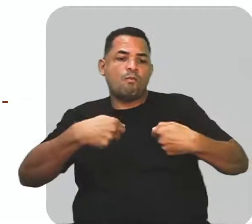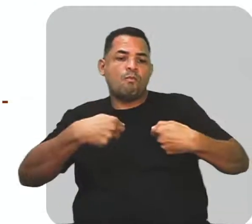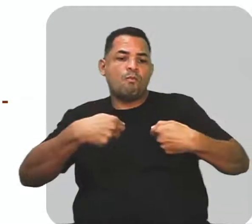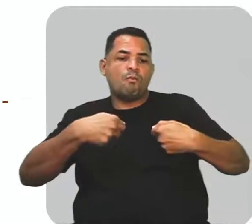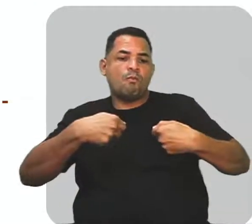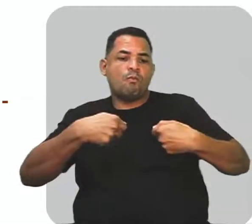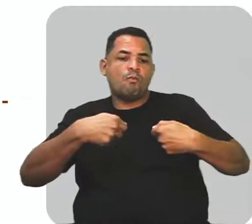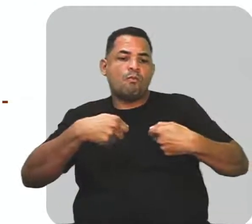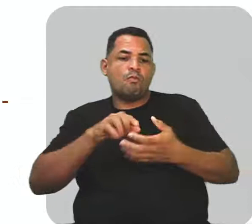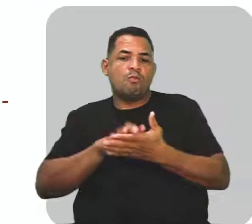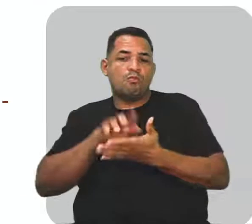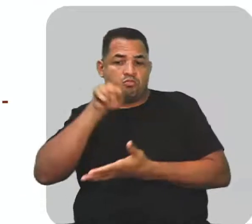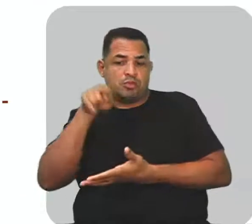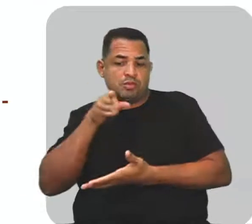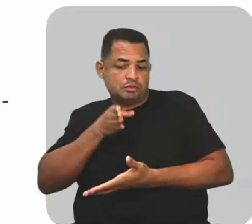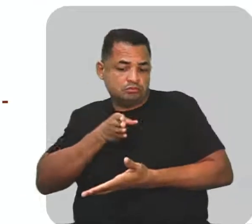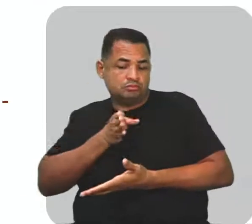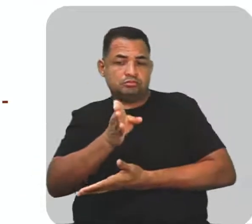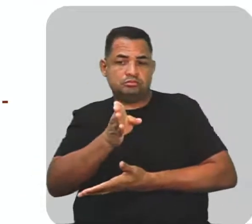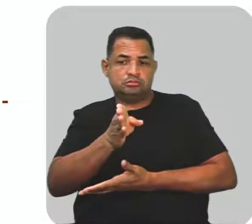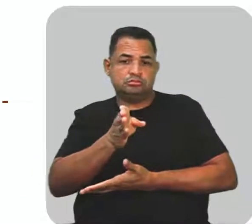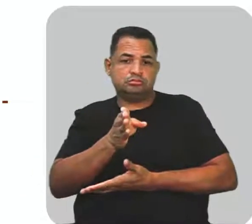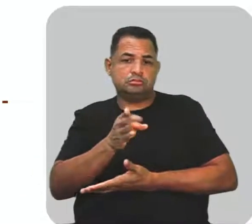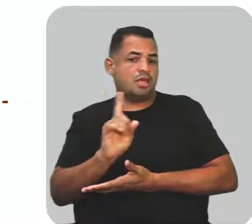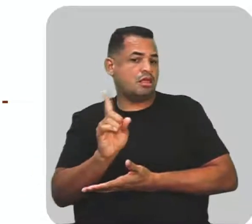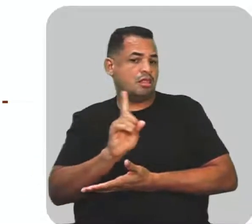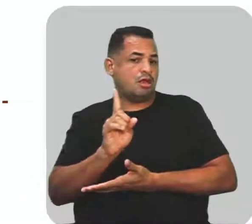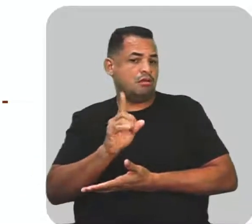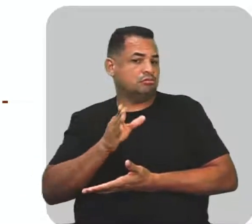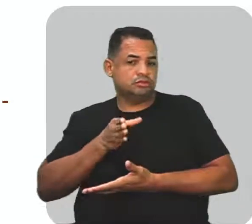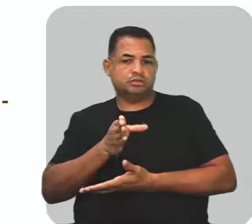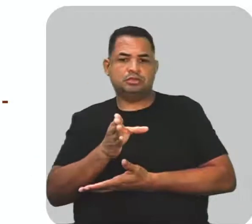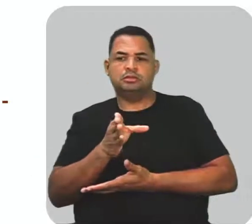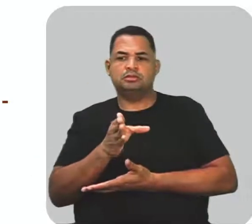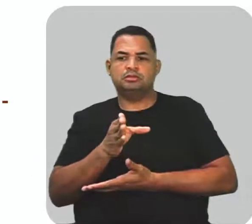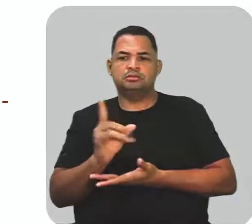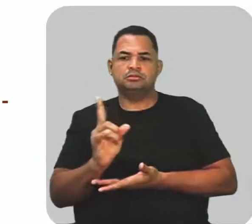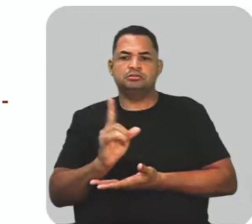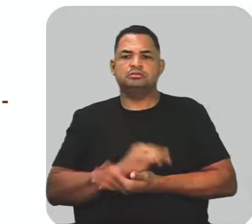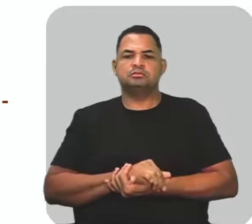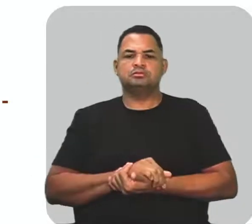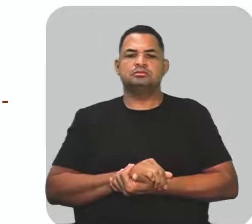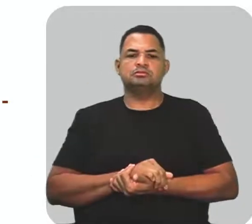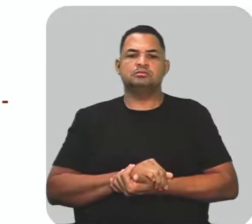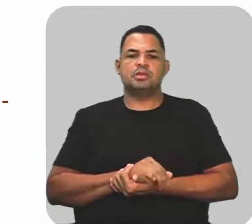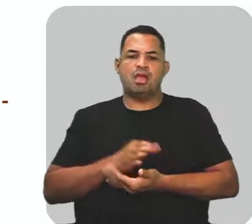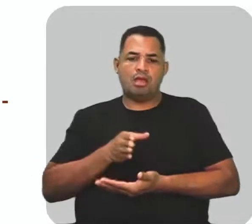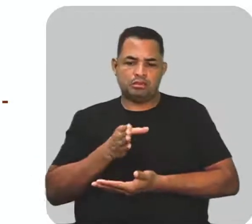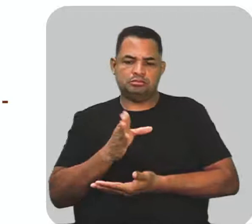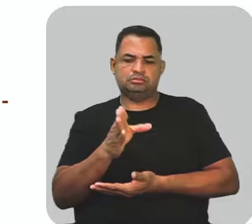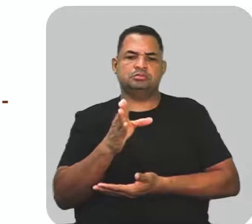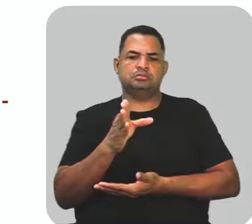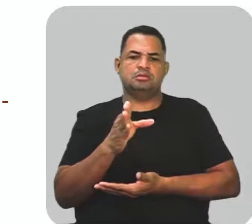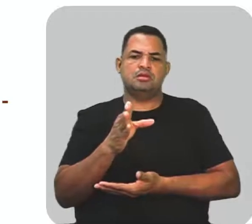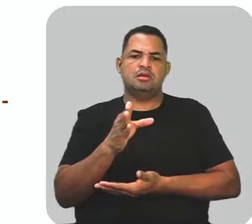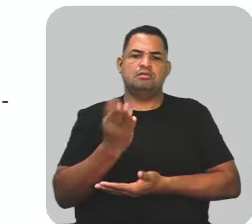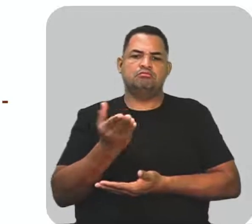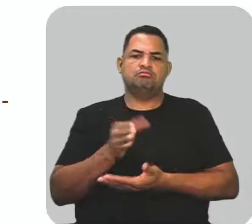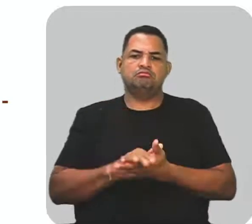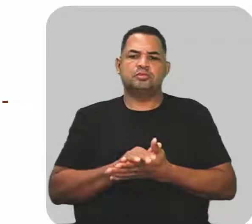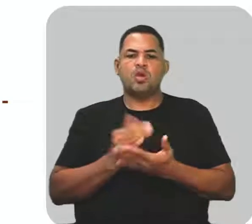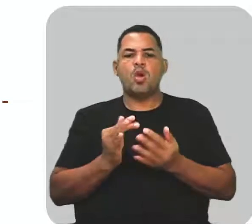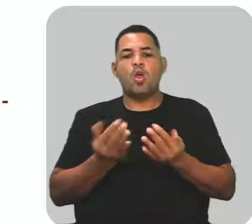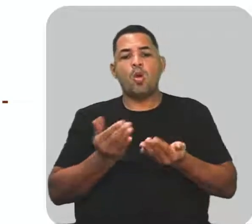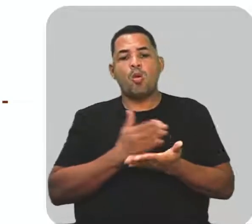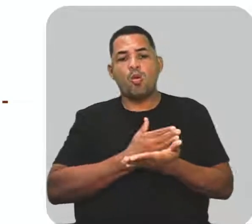ser interrogativa direta e interrogativa indireta. A direta, ela vem no início